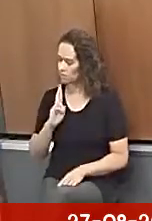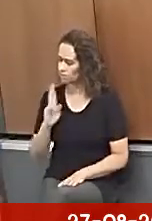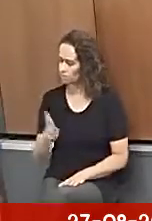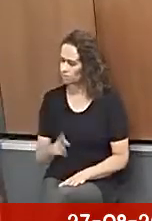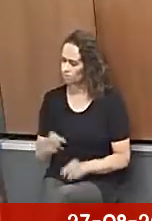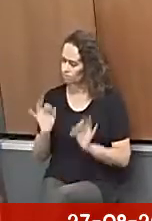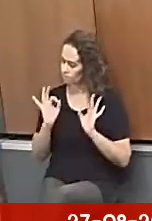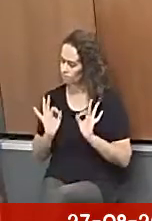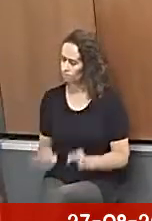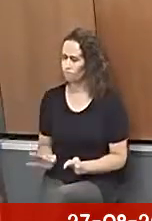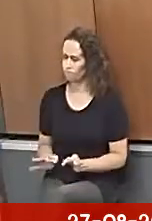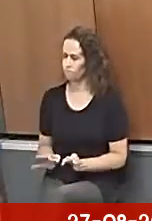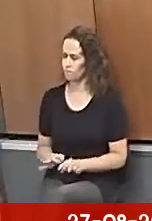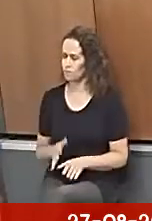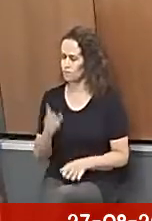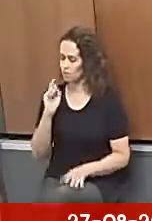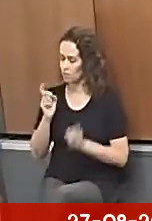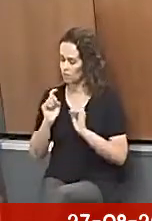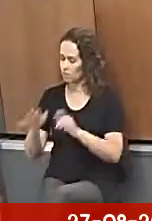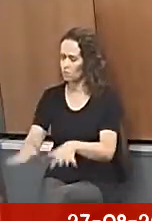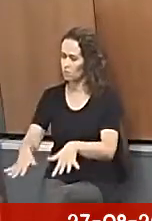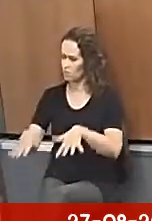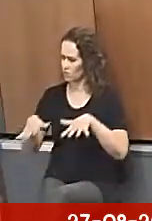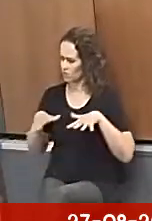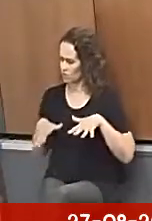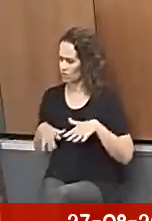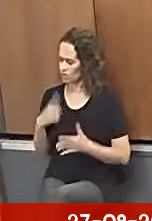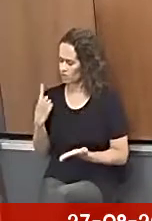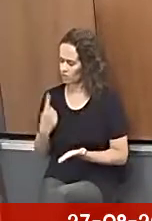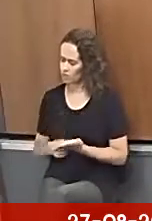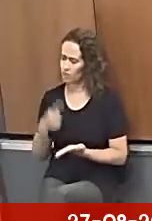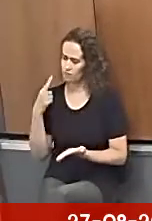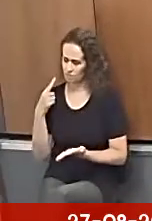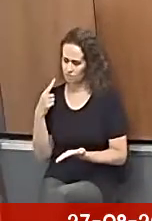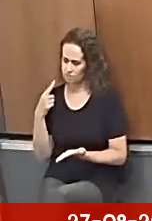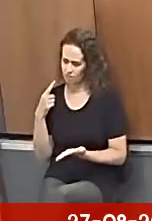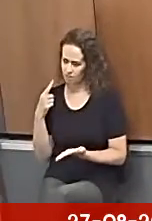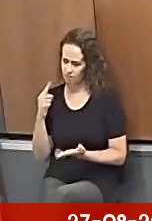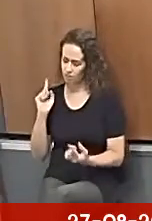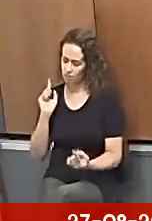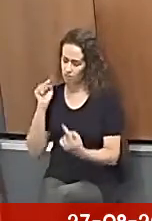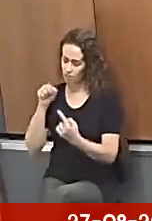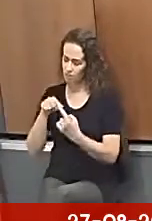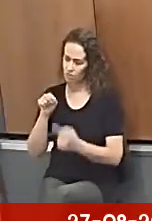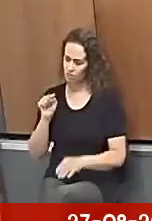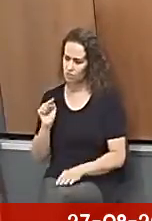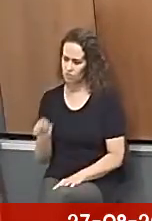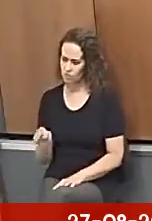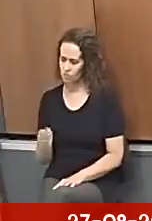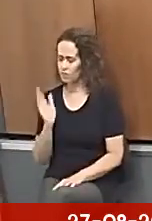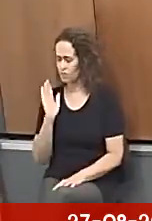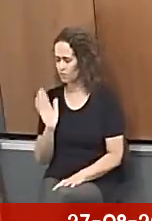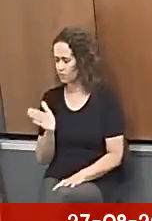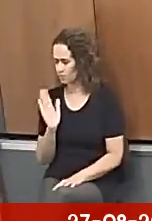à uma audiência que foi convocada exatamente com essa intenção já existe há uma